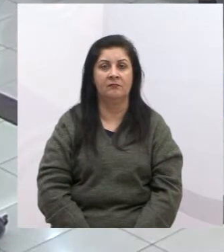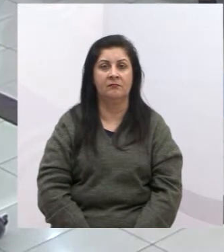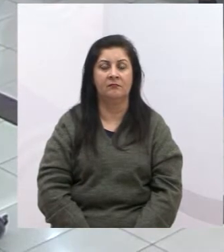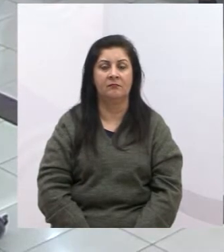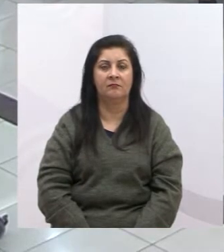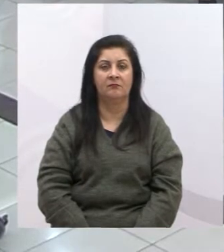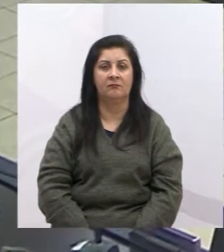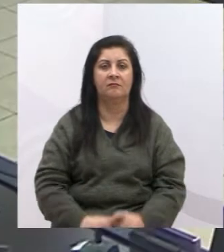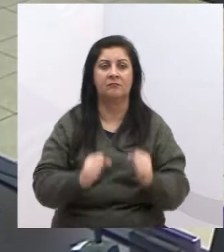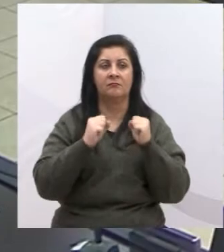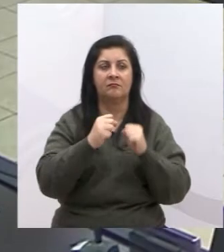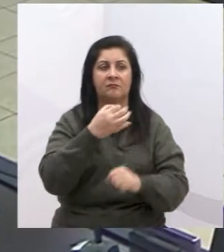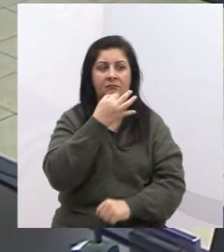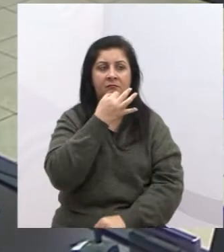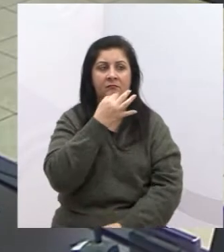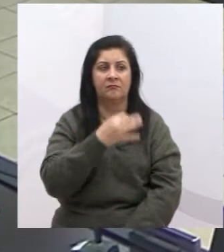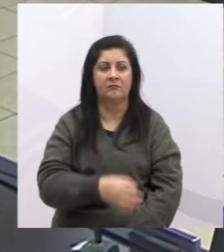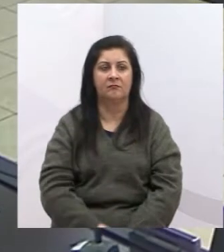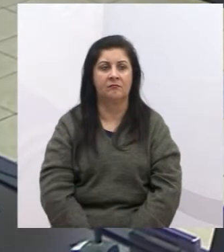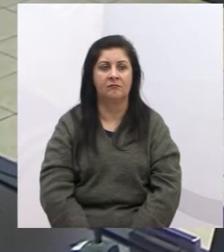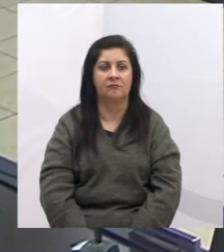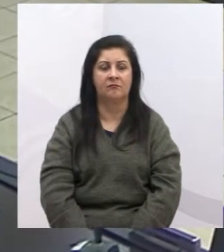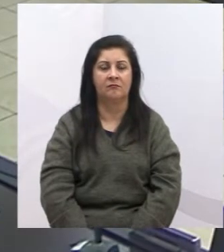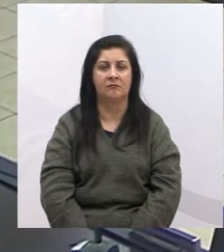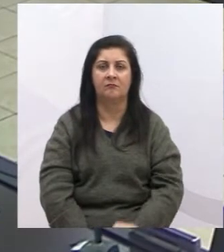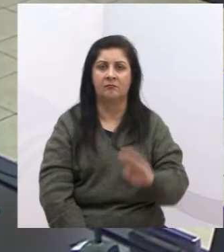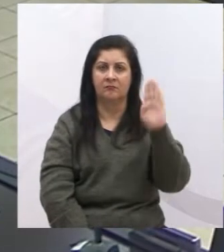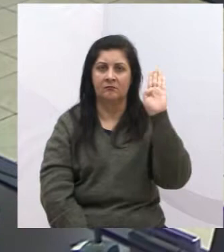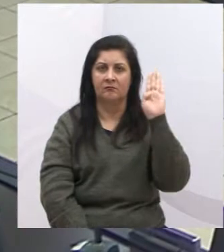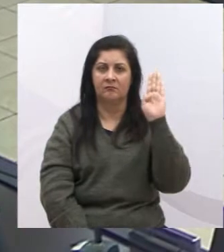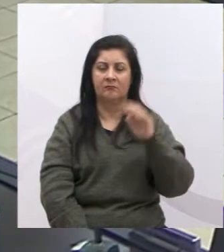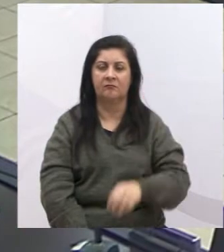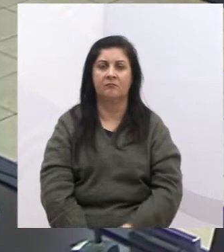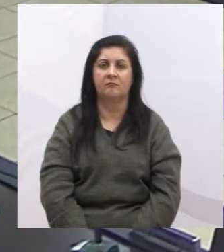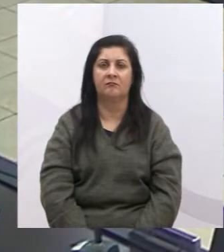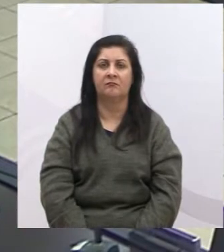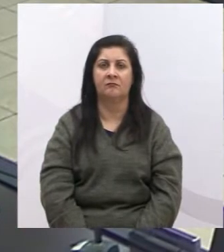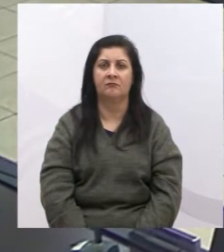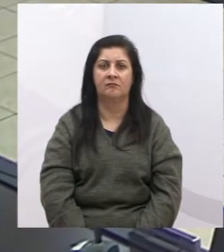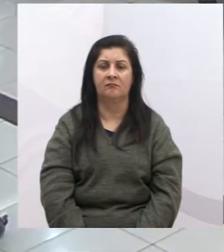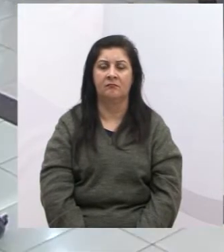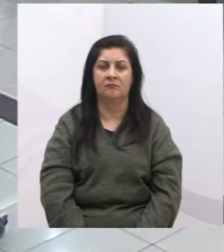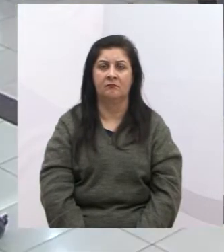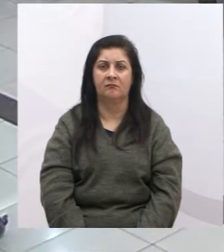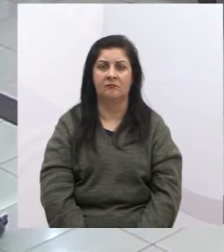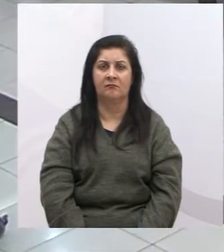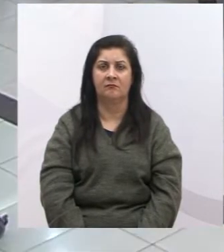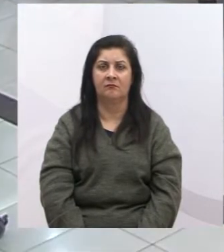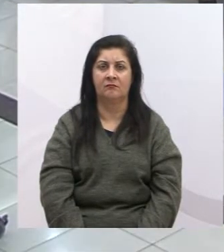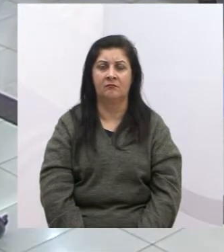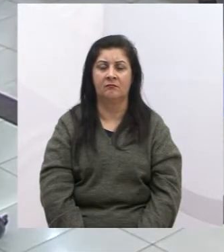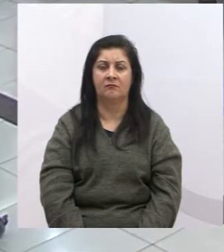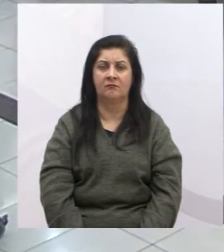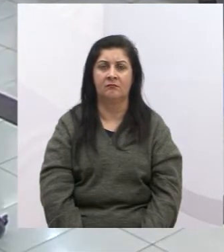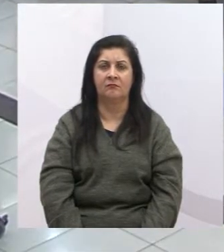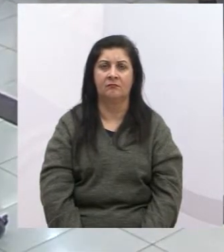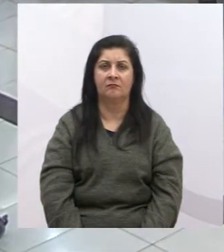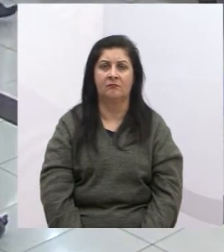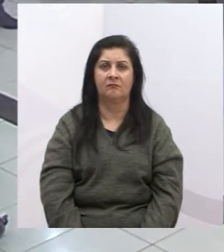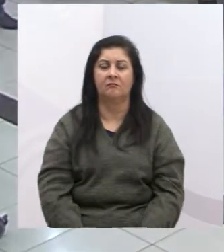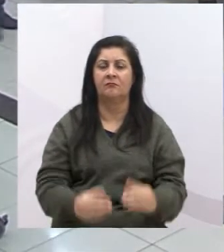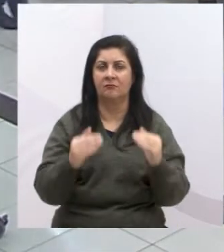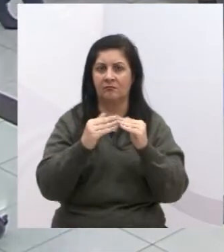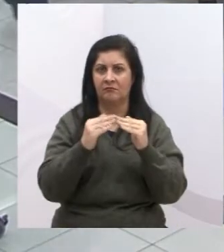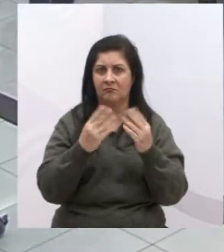O projeto continua em discussão. Eu gostaria de fazer um comentário daqui mesmo. Realmente eu também acho que as multas, muitas